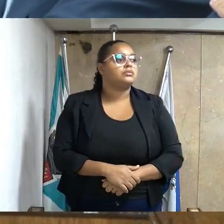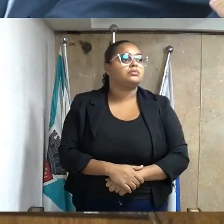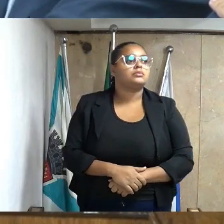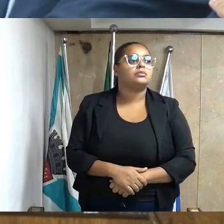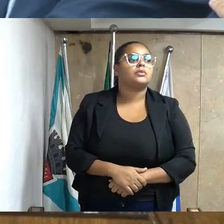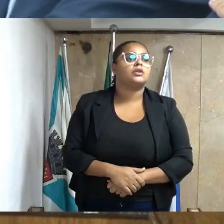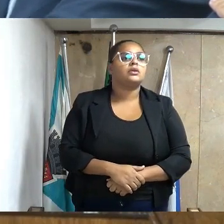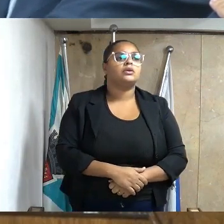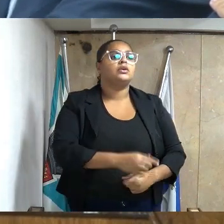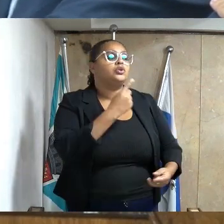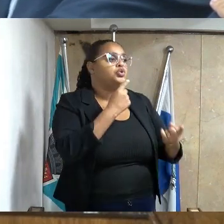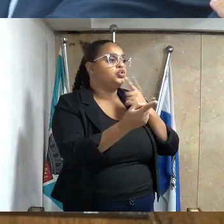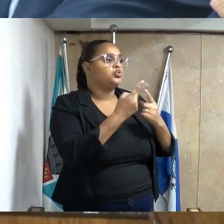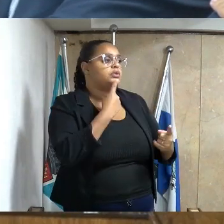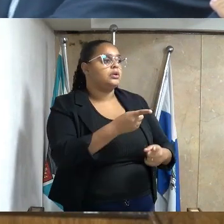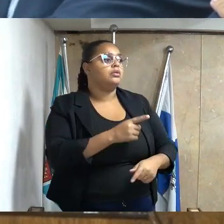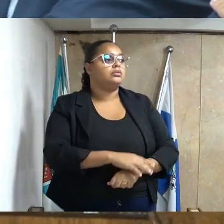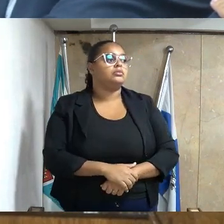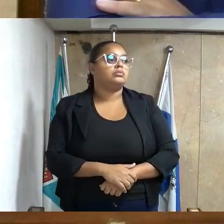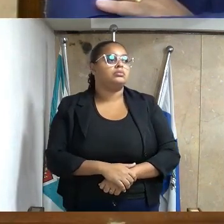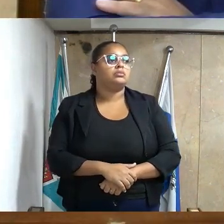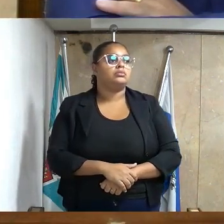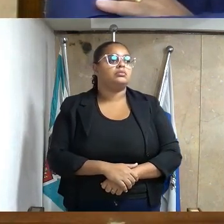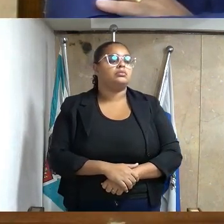A matéria encontra-se em discussão.